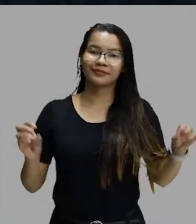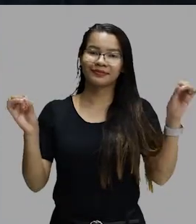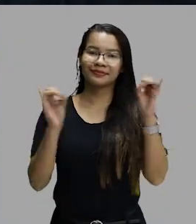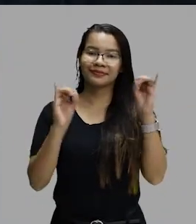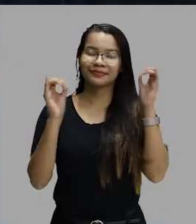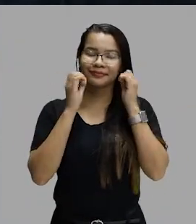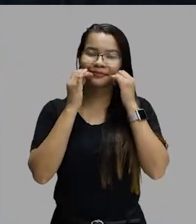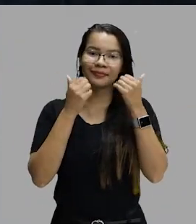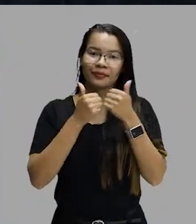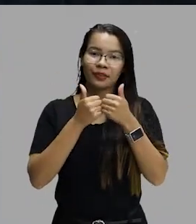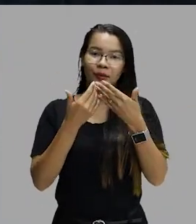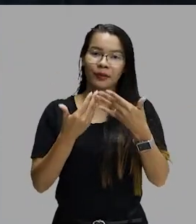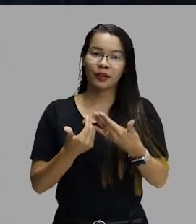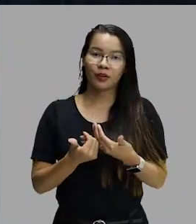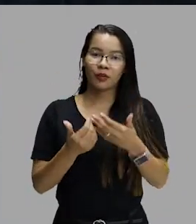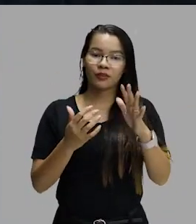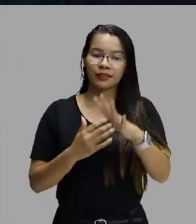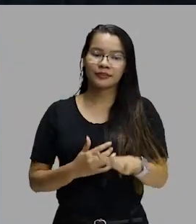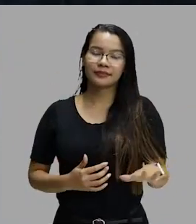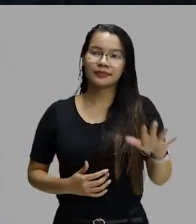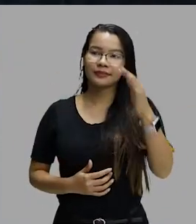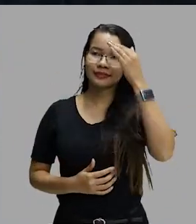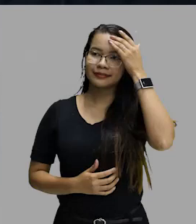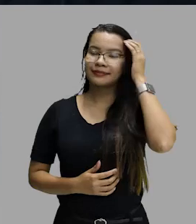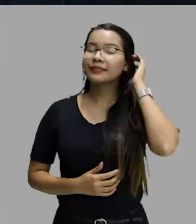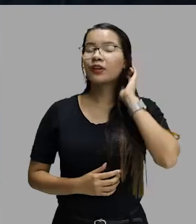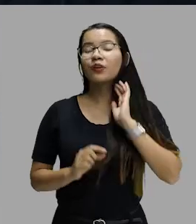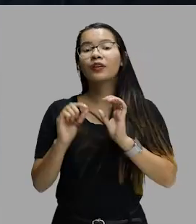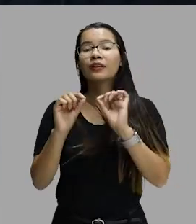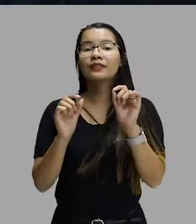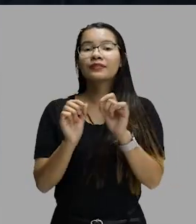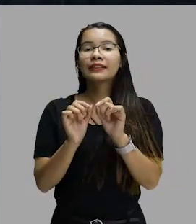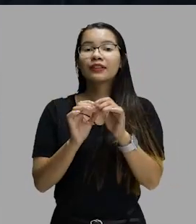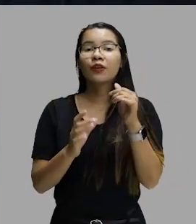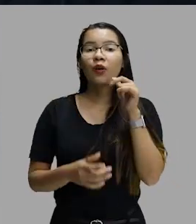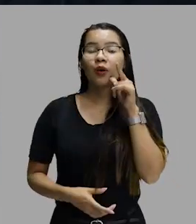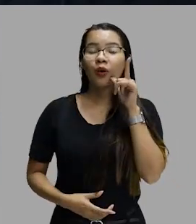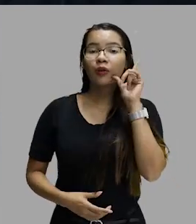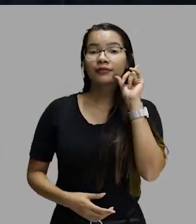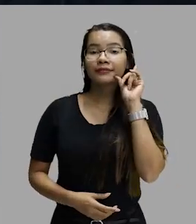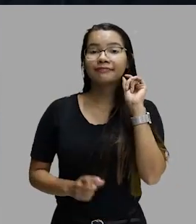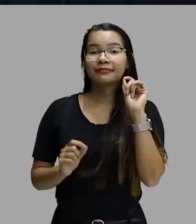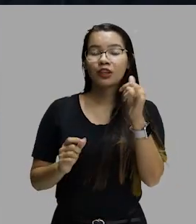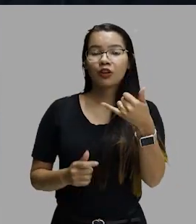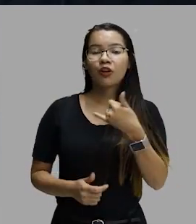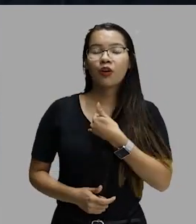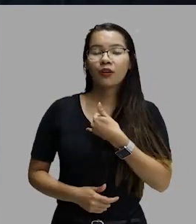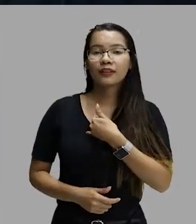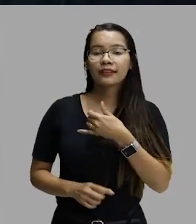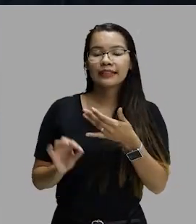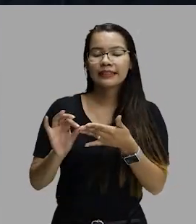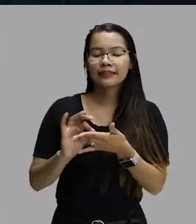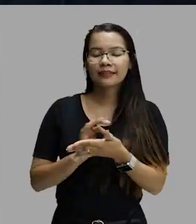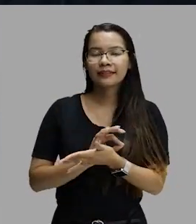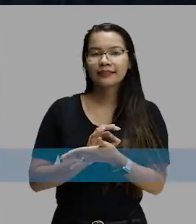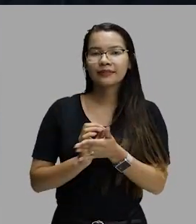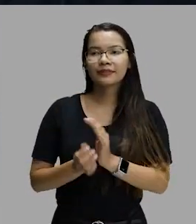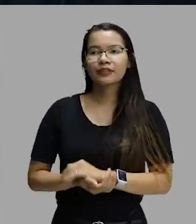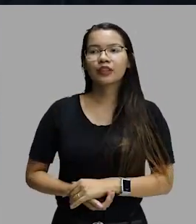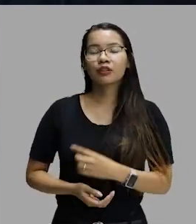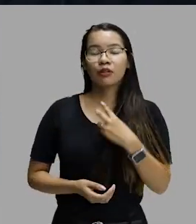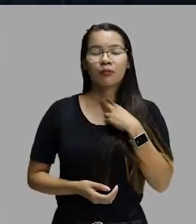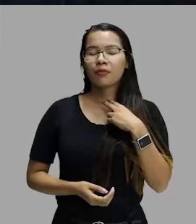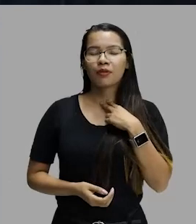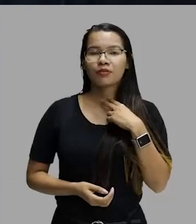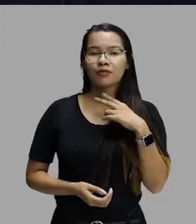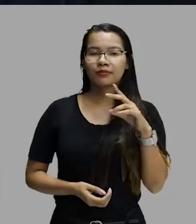Oi, chuchus, tudo bem com vocês? Tudo bem com vocês? O que vocês fizeram ontem? Contem aí. Escrevam, aliás, né? Não dá para eu